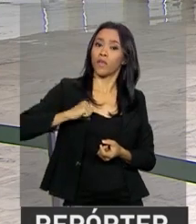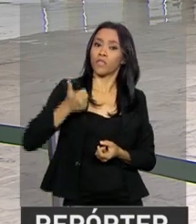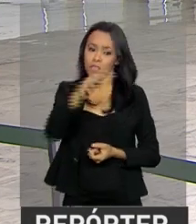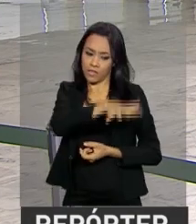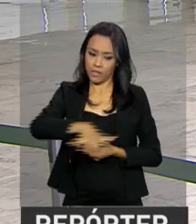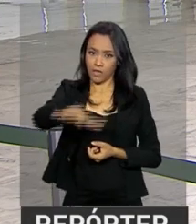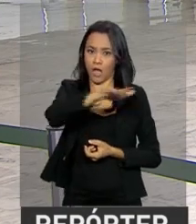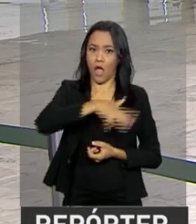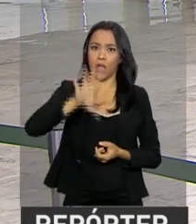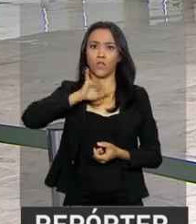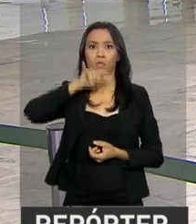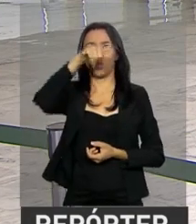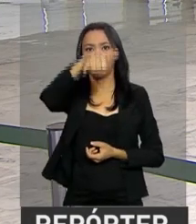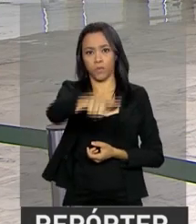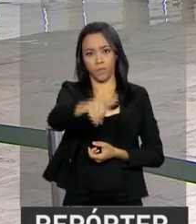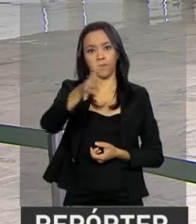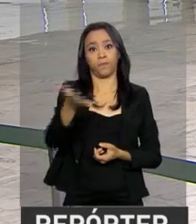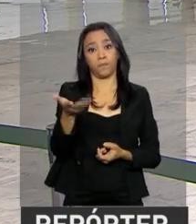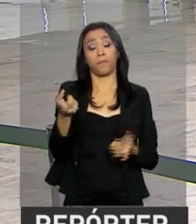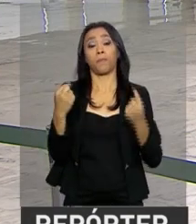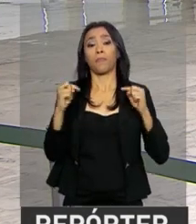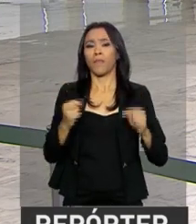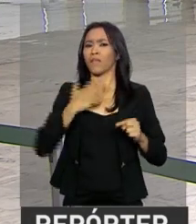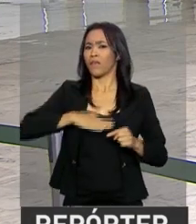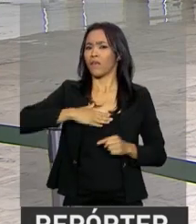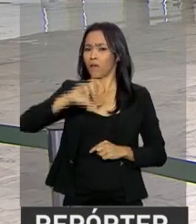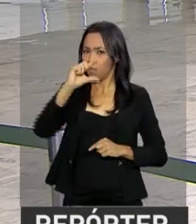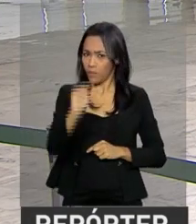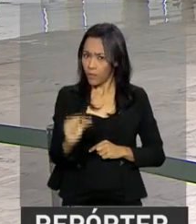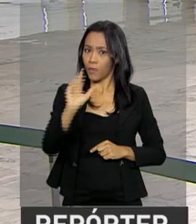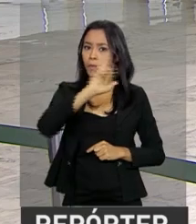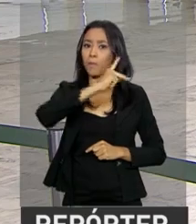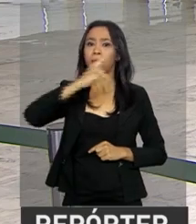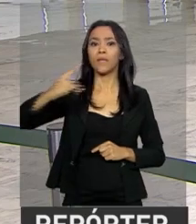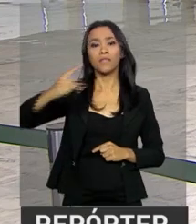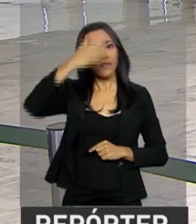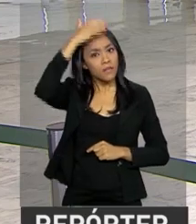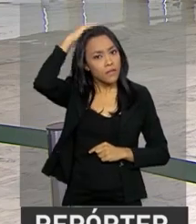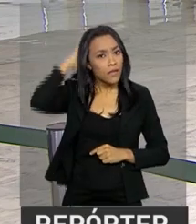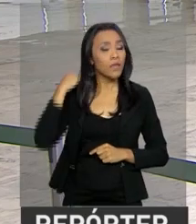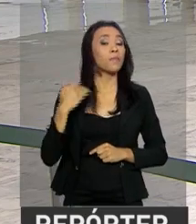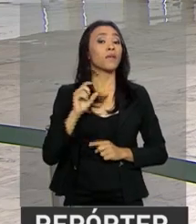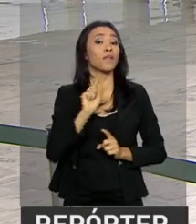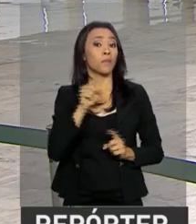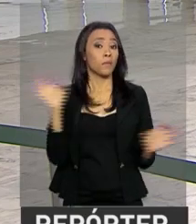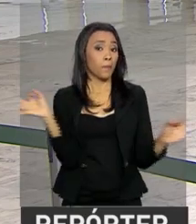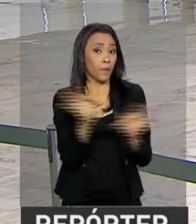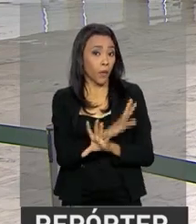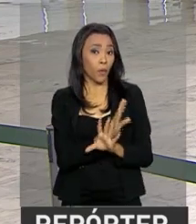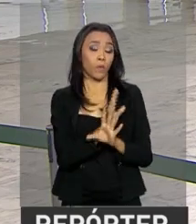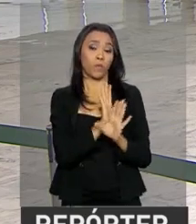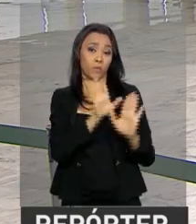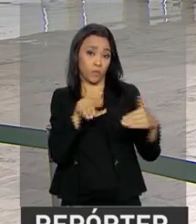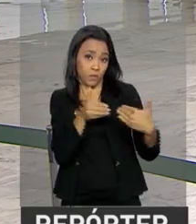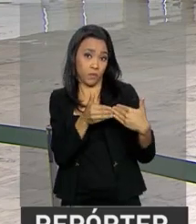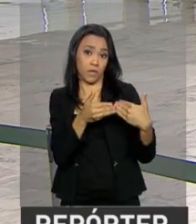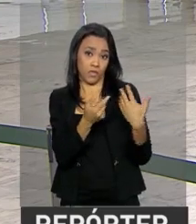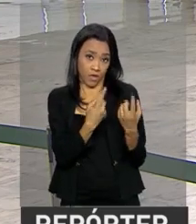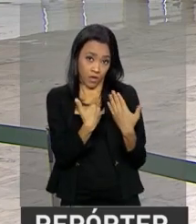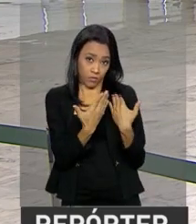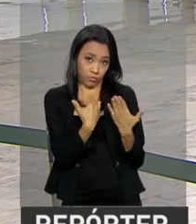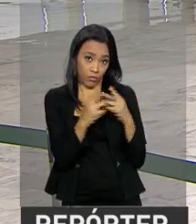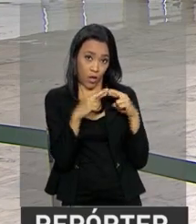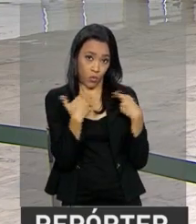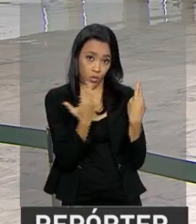serviços Aéreos daqui a pouco o presidente Michel Temer depois que concluir essa reunião então com o presidente Cabo Verde ele